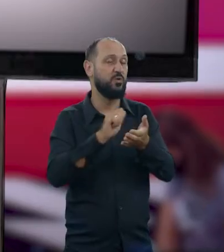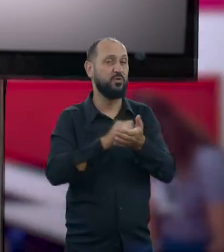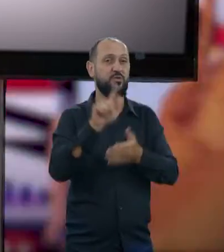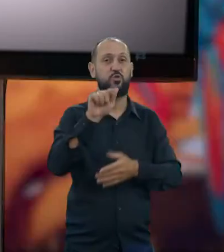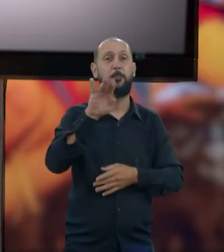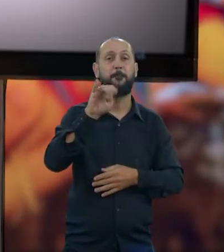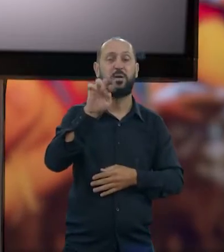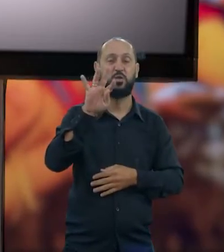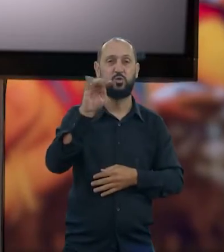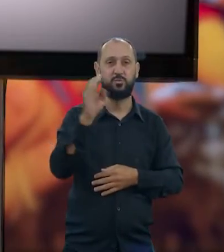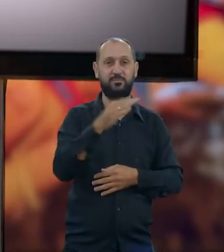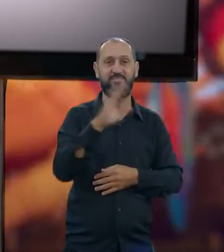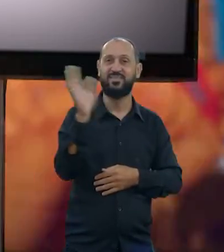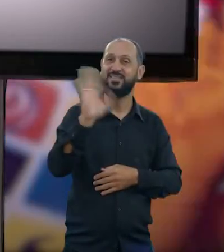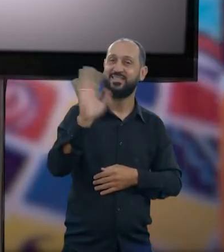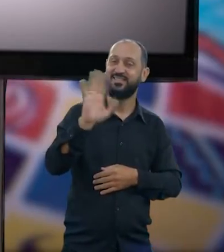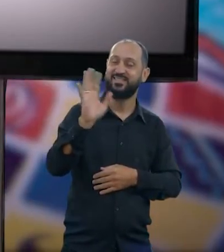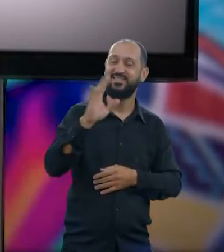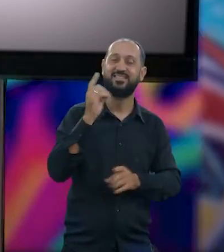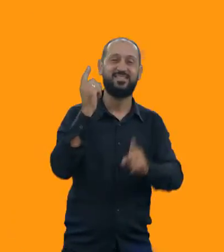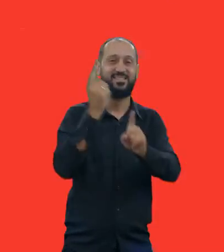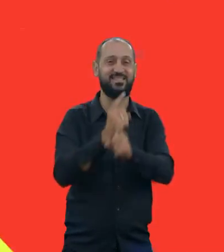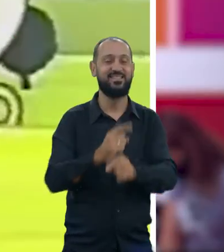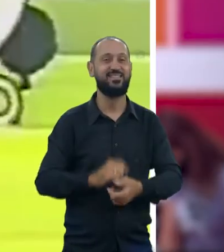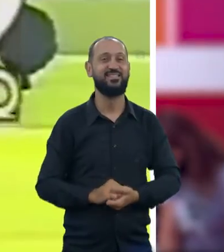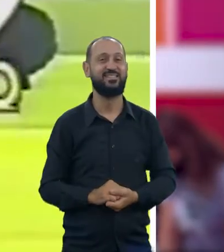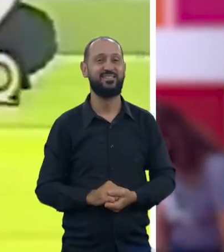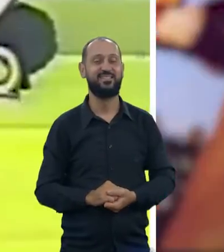Gil. Até o nosso próximo encontro.